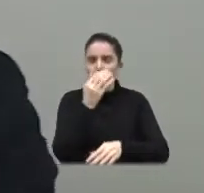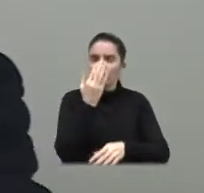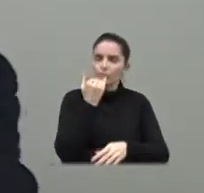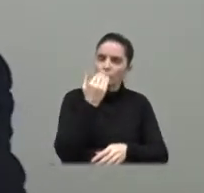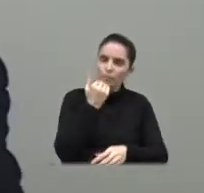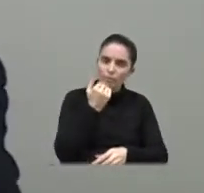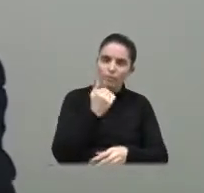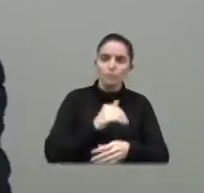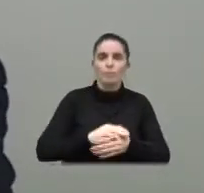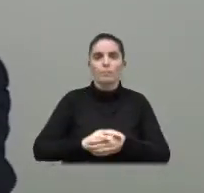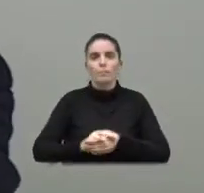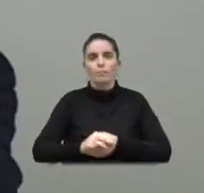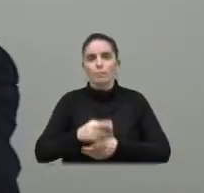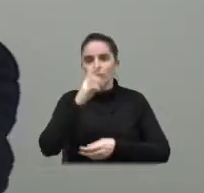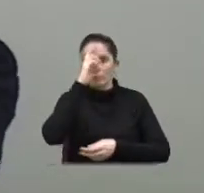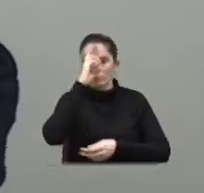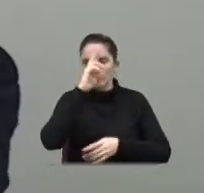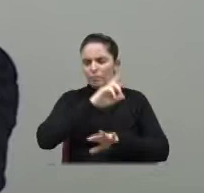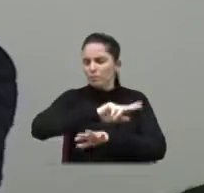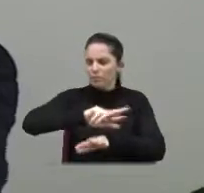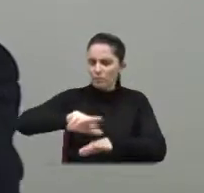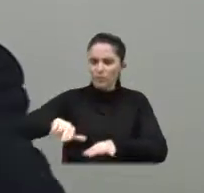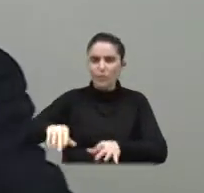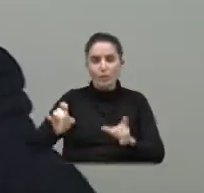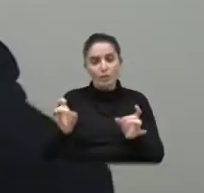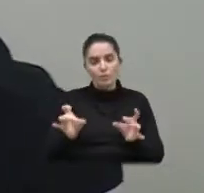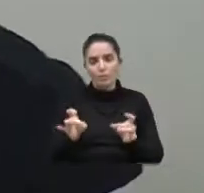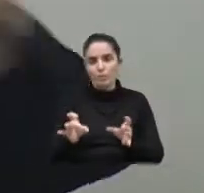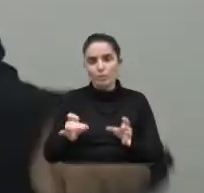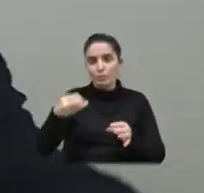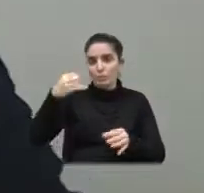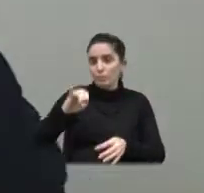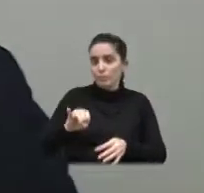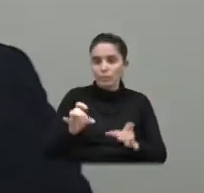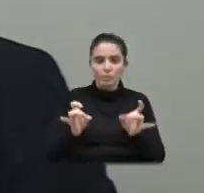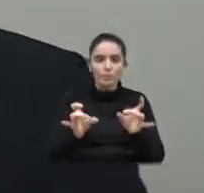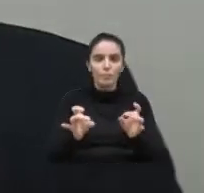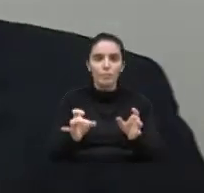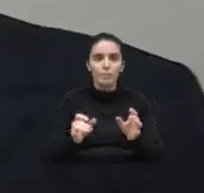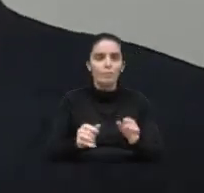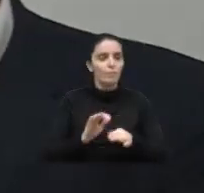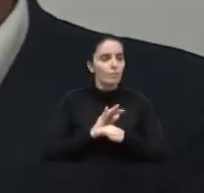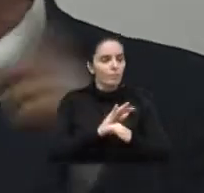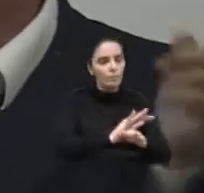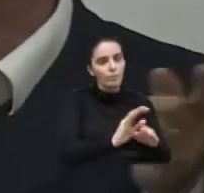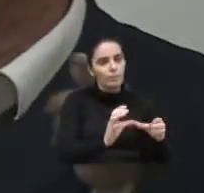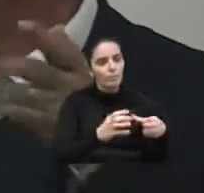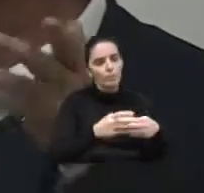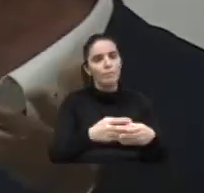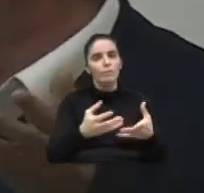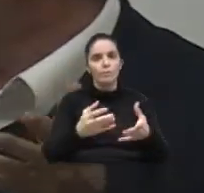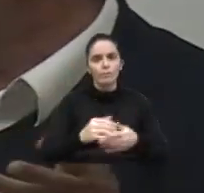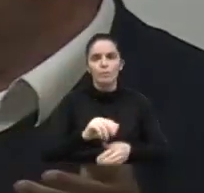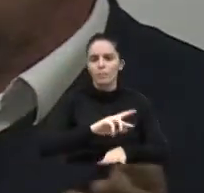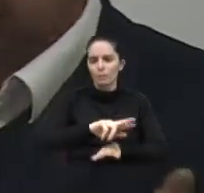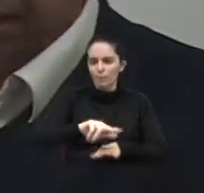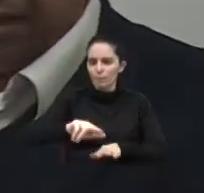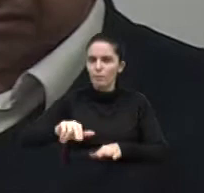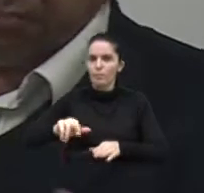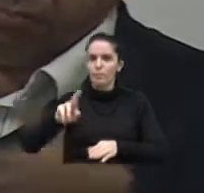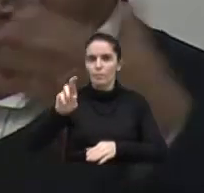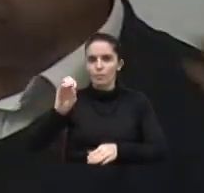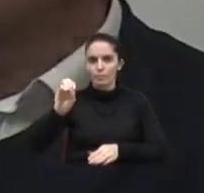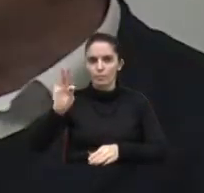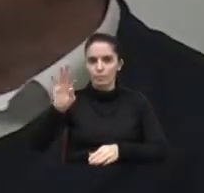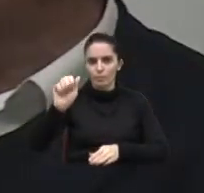que a gente acaba vendendo, e se não vende, a gente acaba comprando para poder ajudar a entidade. Tem várias ações no Rotary também,